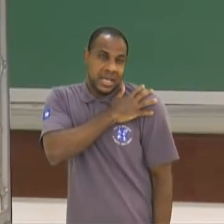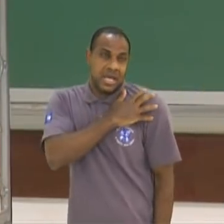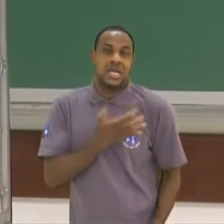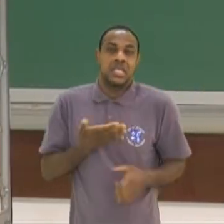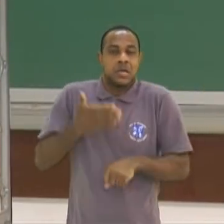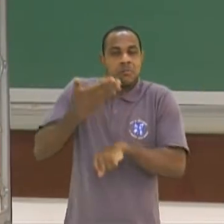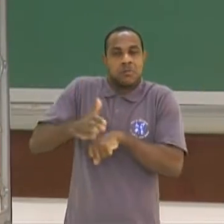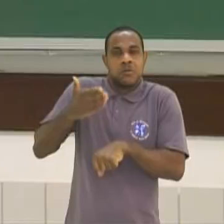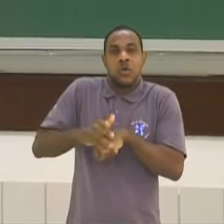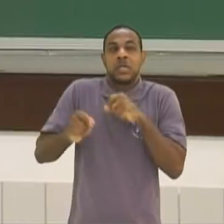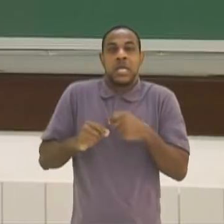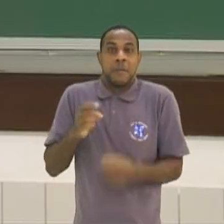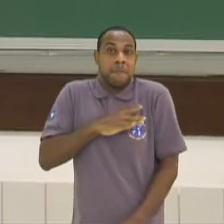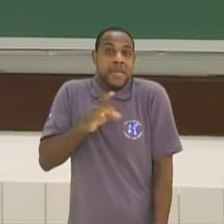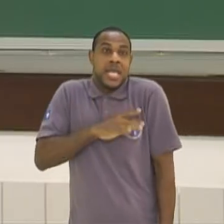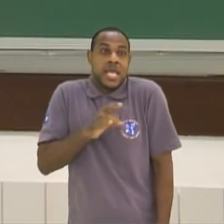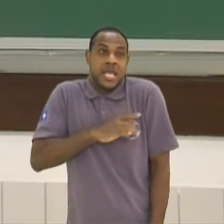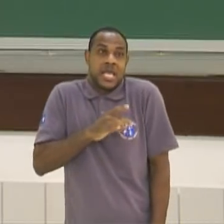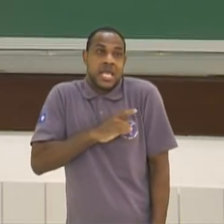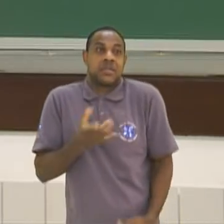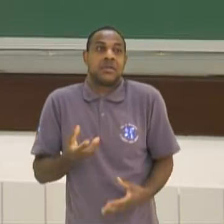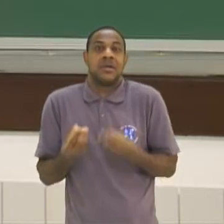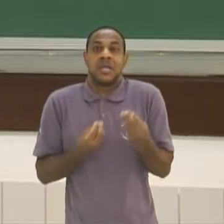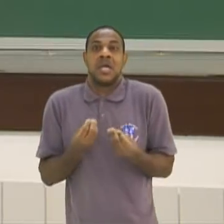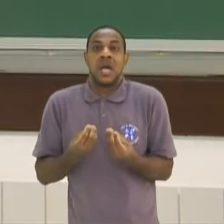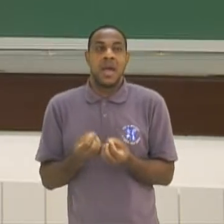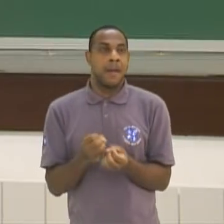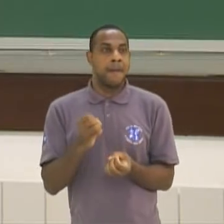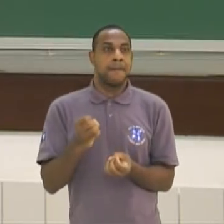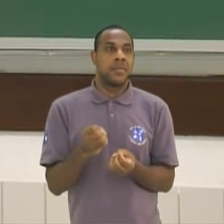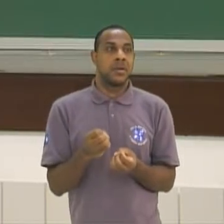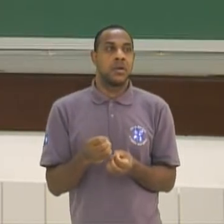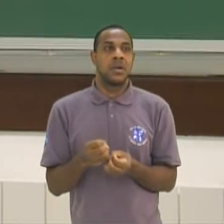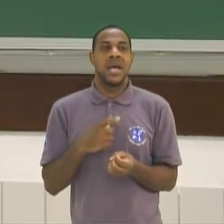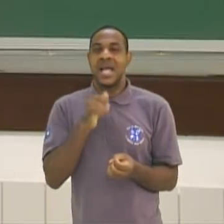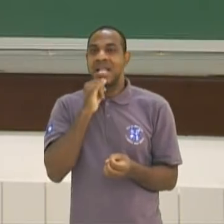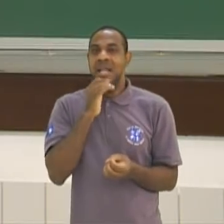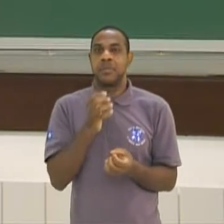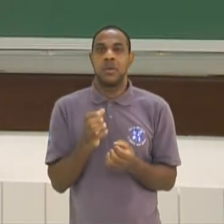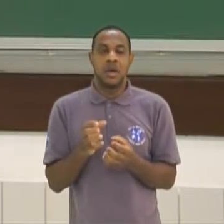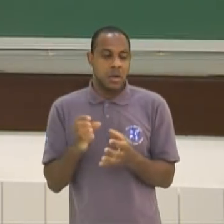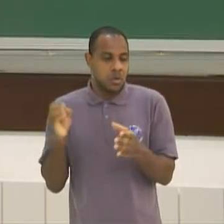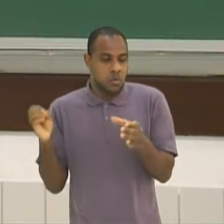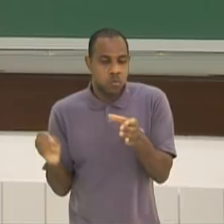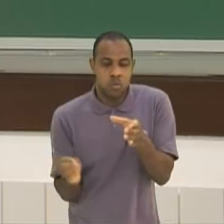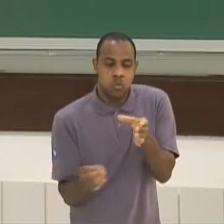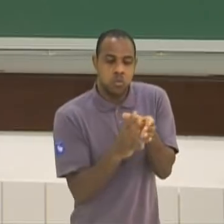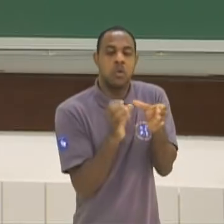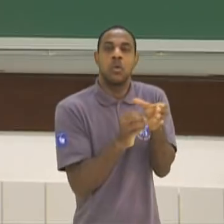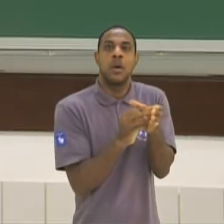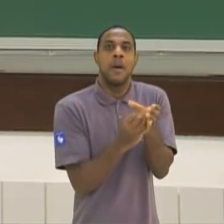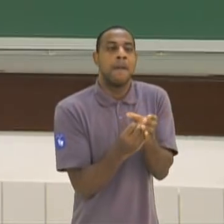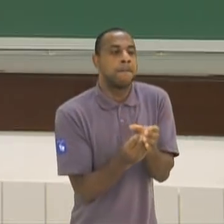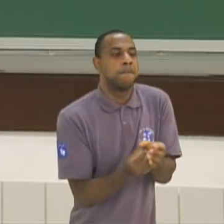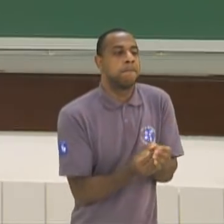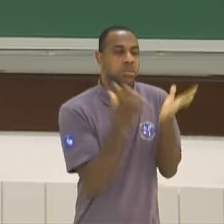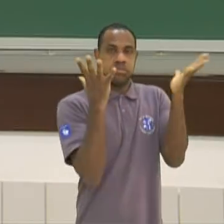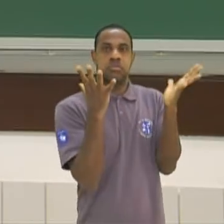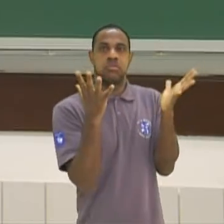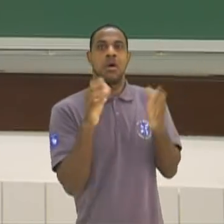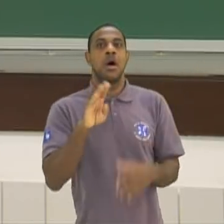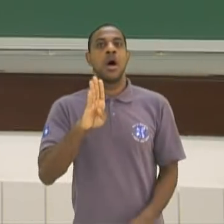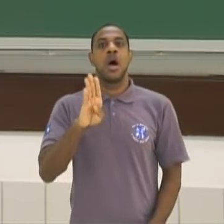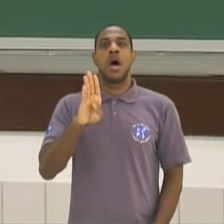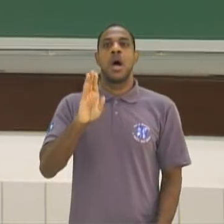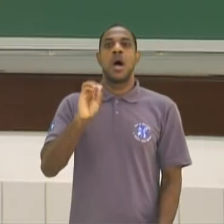praticar terrorismo, como colocando bombas em bancas de jornal ou enviando cartas-bombas. Um